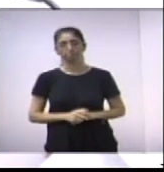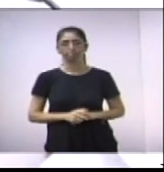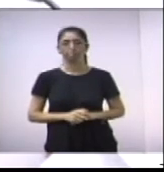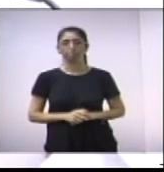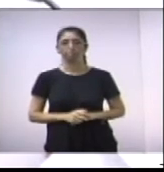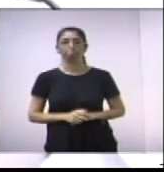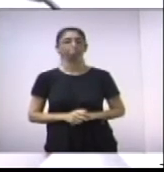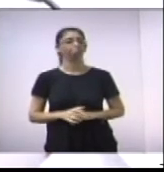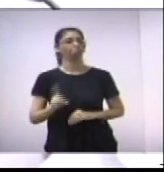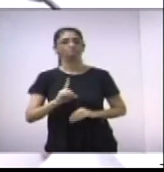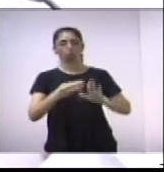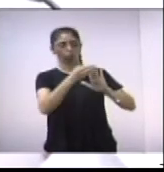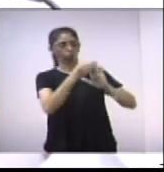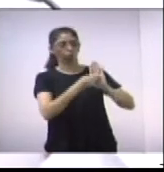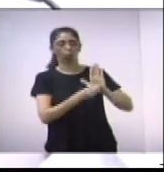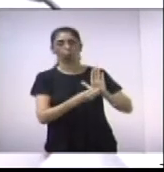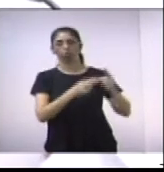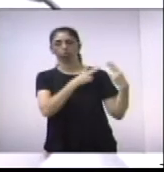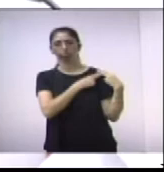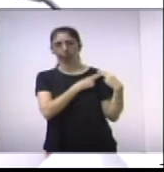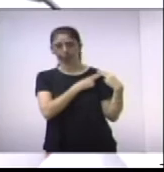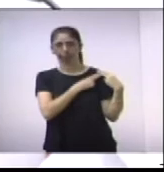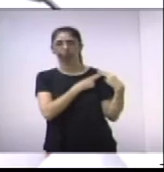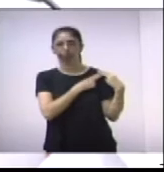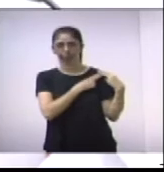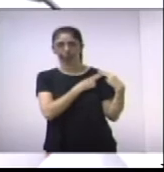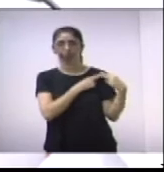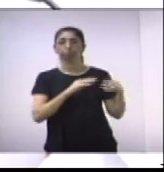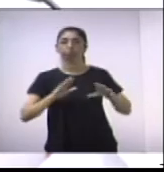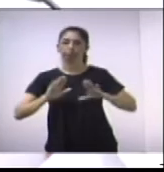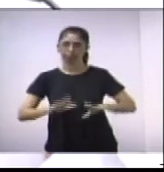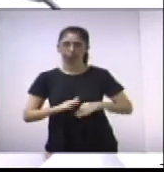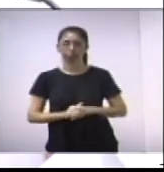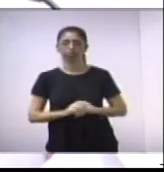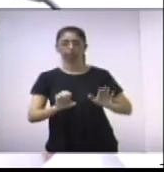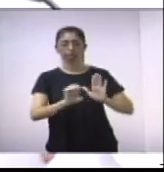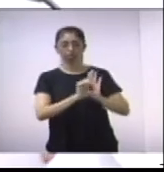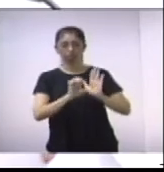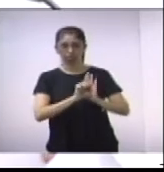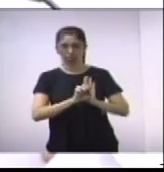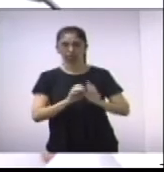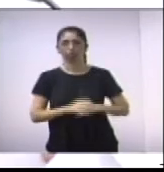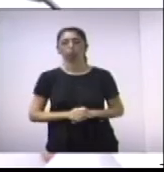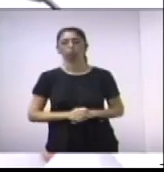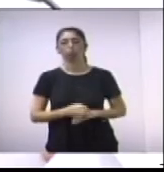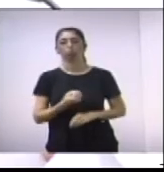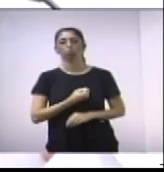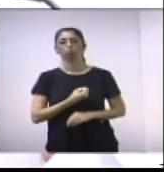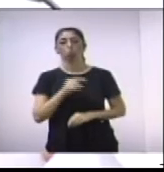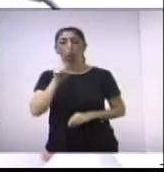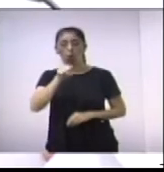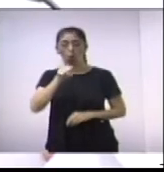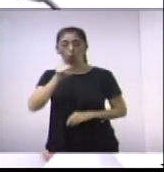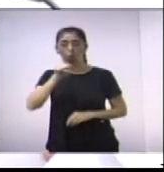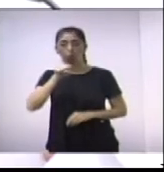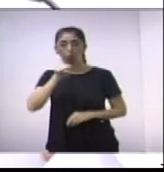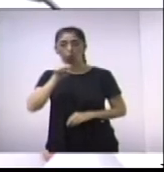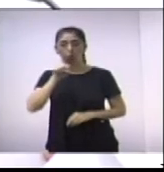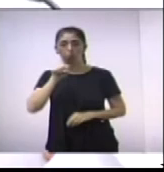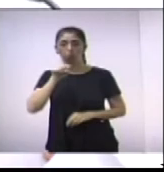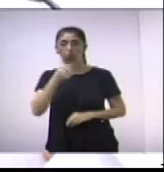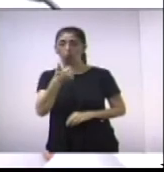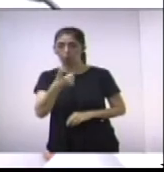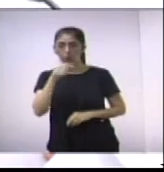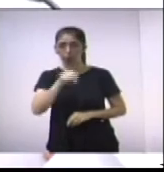suas responsabilidades. 51. Por força do referido edital item 1.4, as 8 escolas de